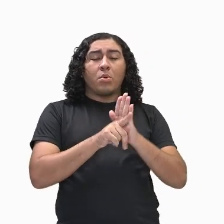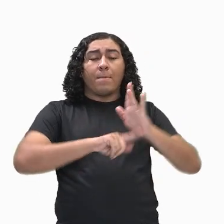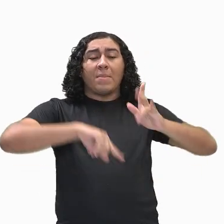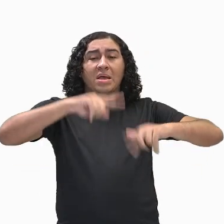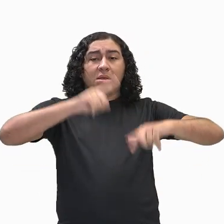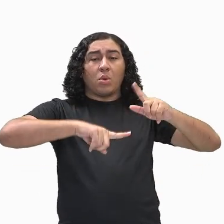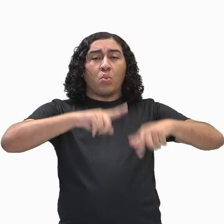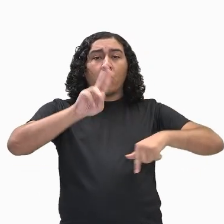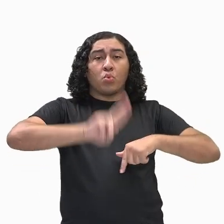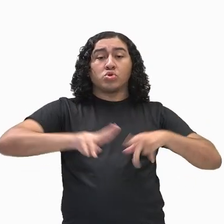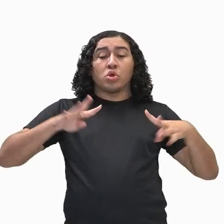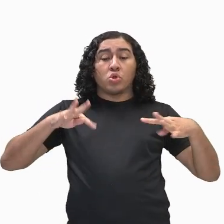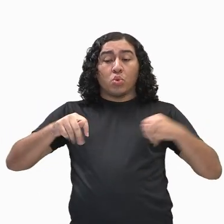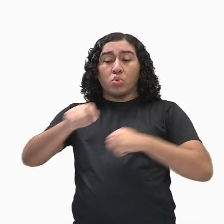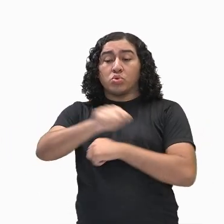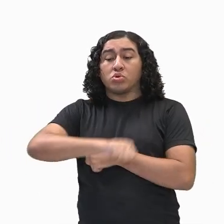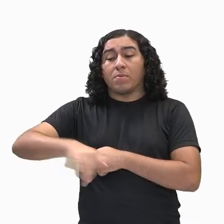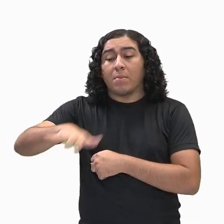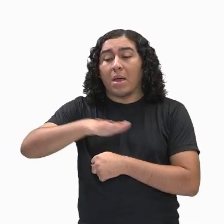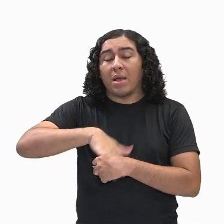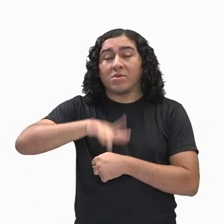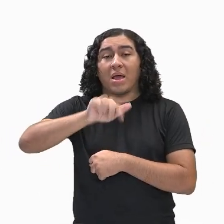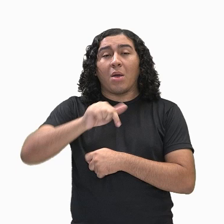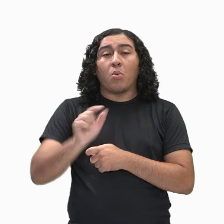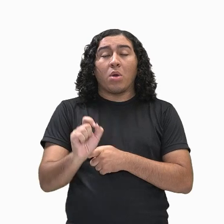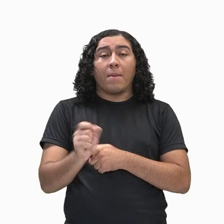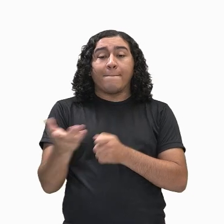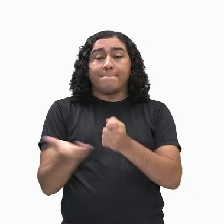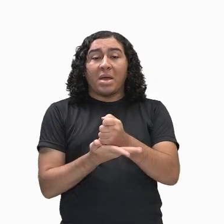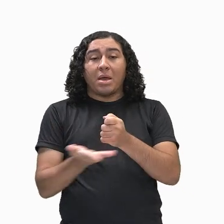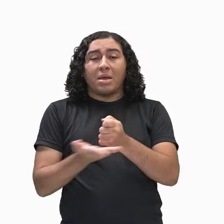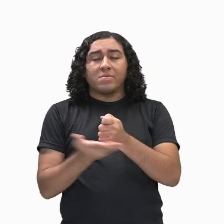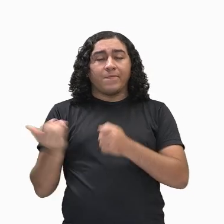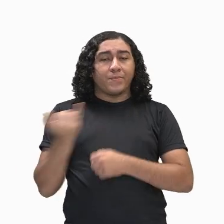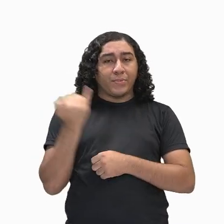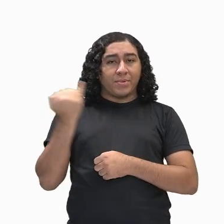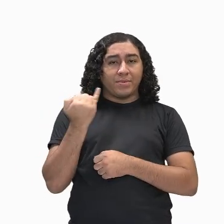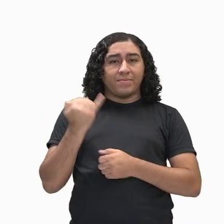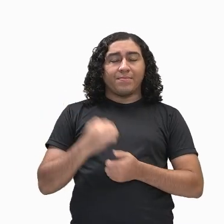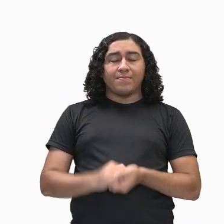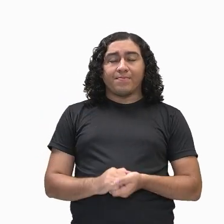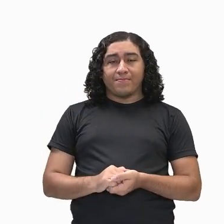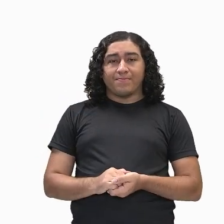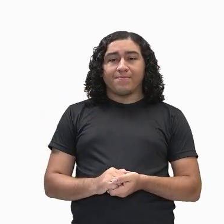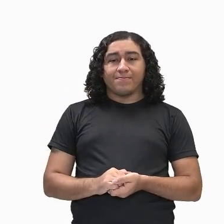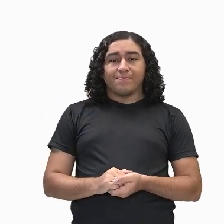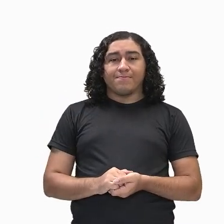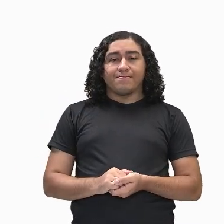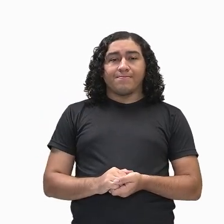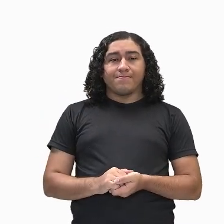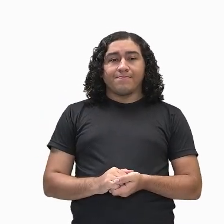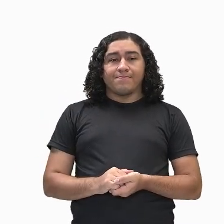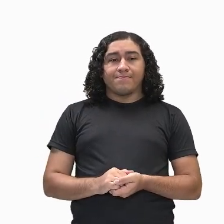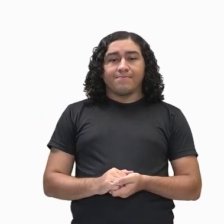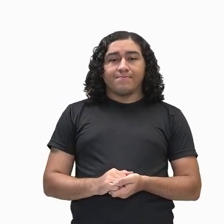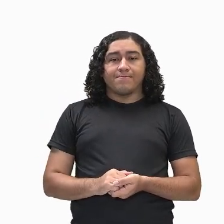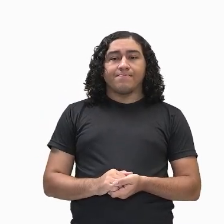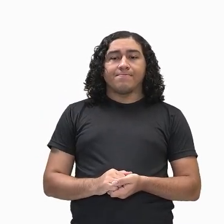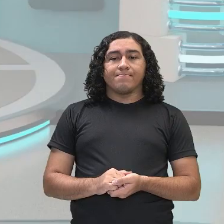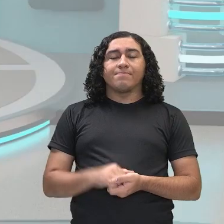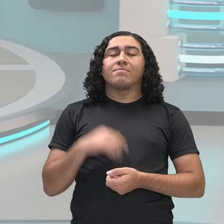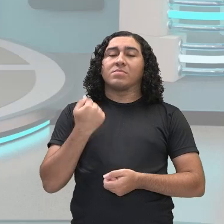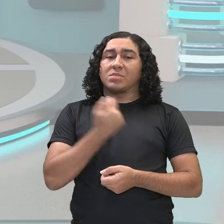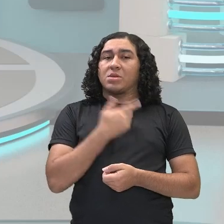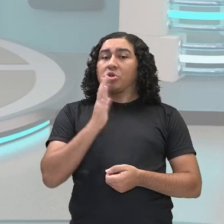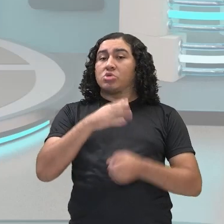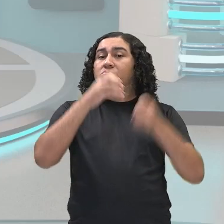todo o espaço físico como um suporte fundamental. Então, é aquilo que falamos há